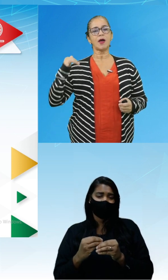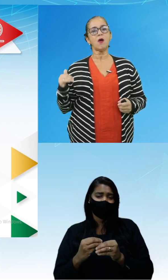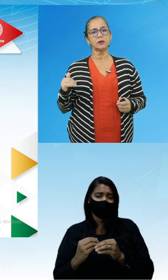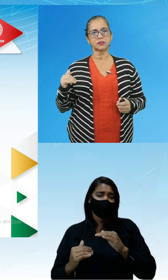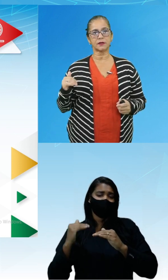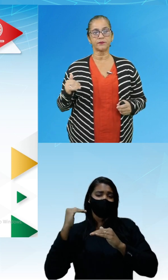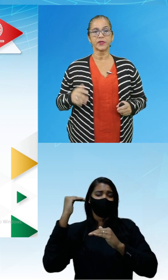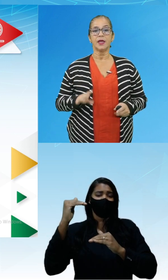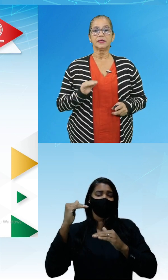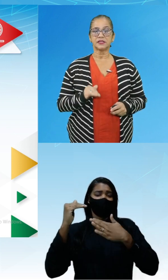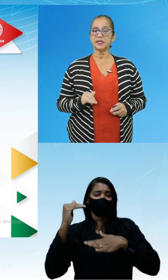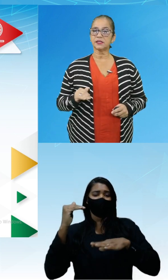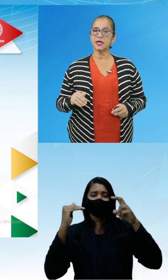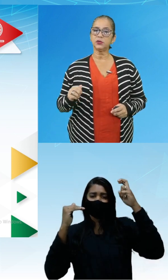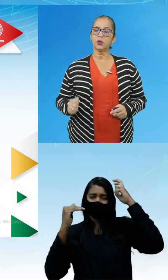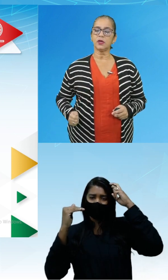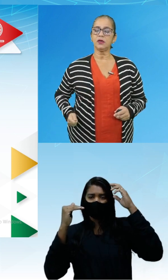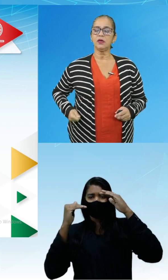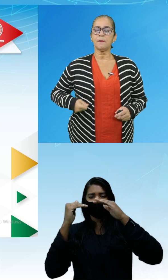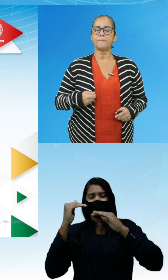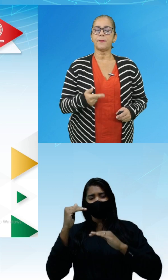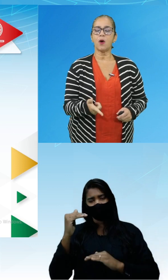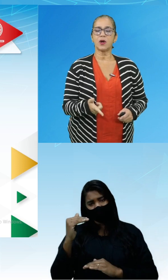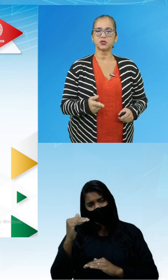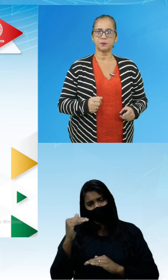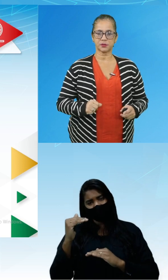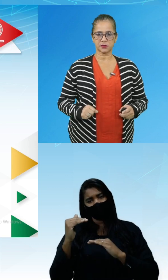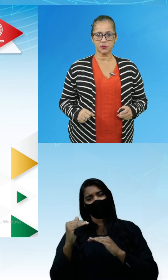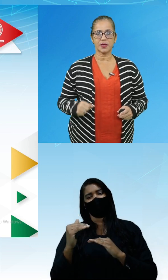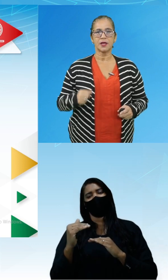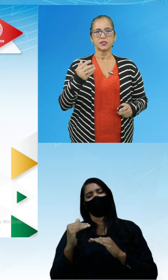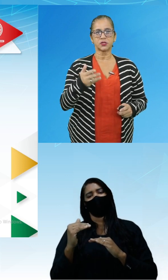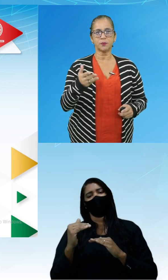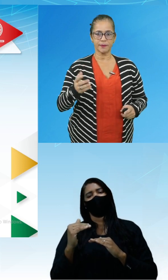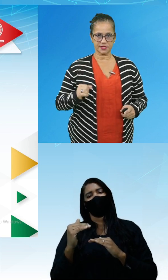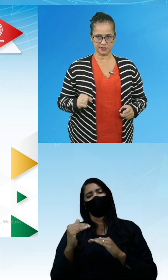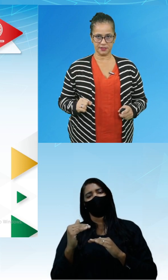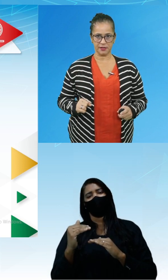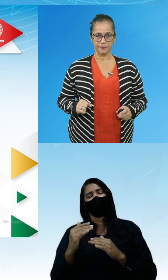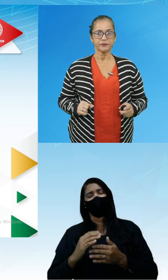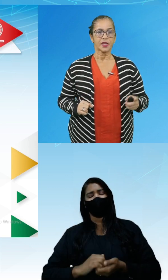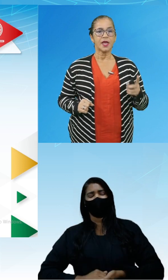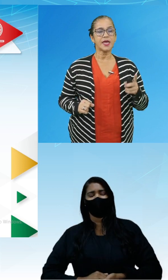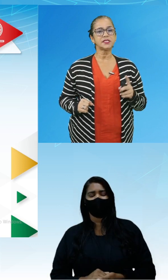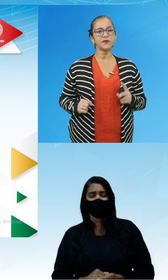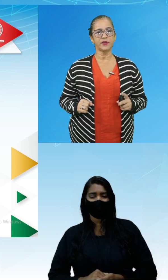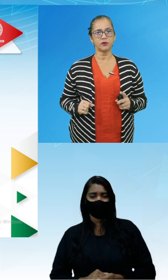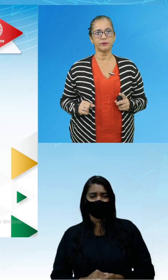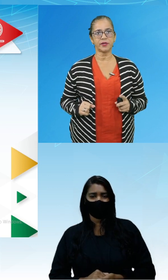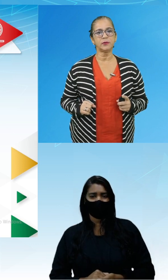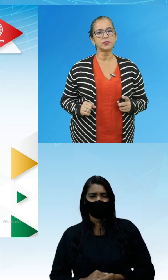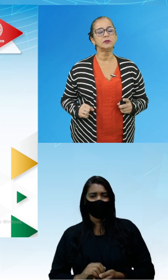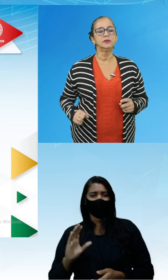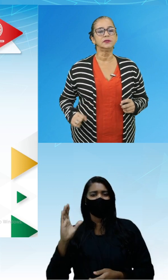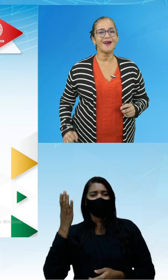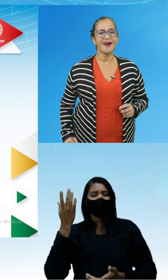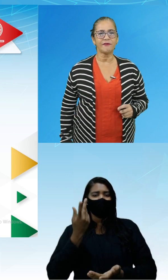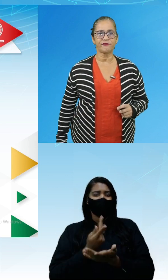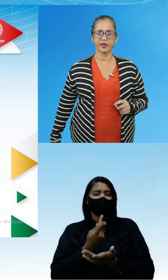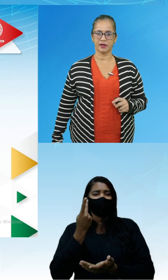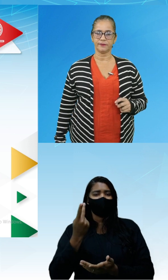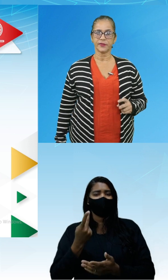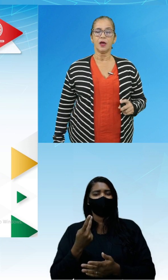superior à outra, tentando impor a sua supremacia. Esse fenômeno é muito comum